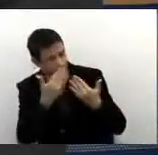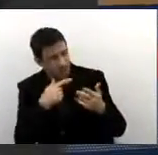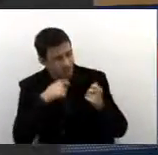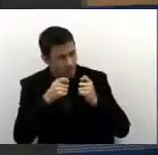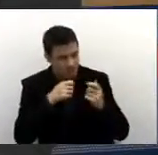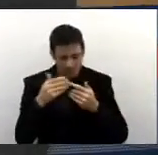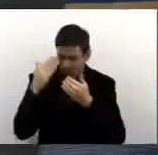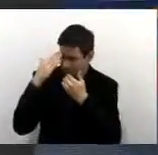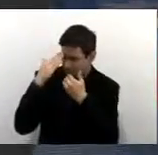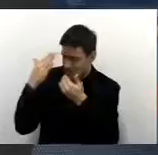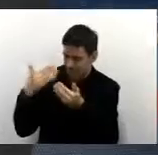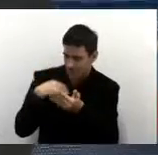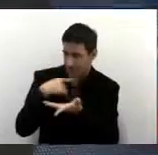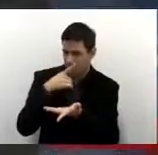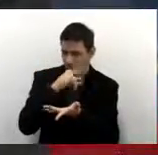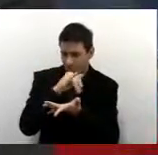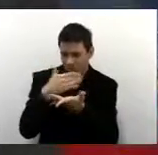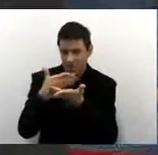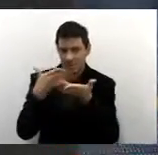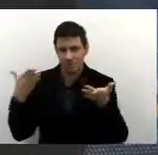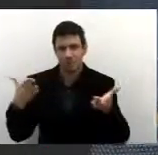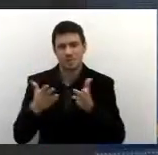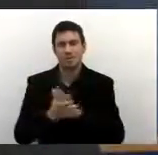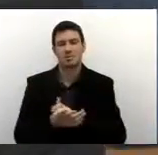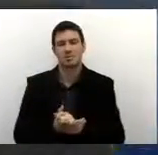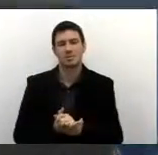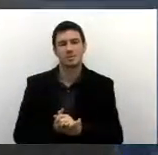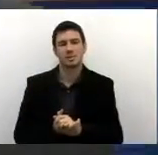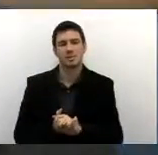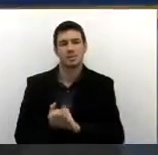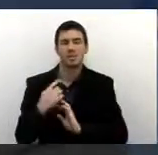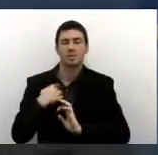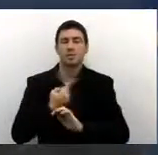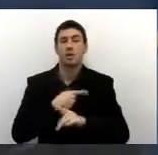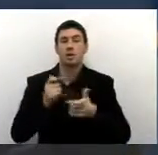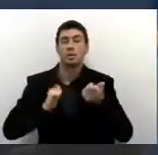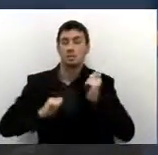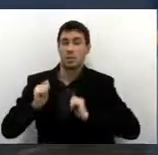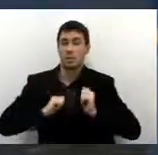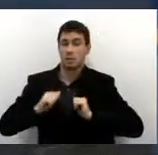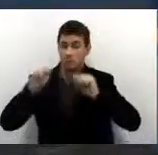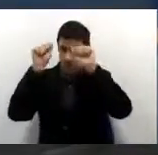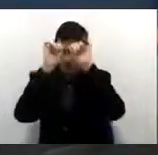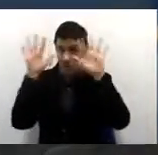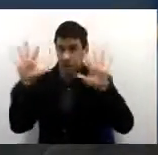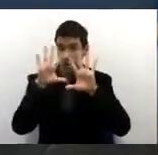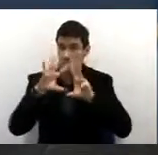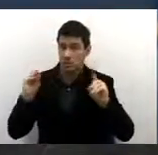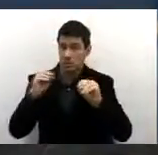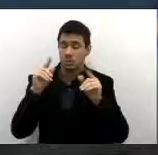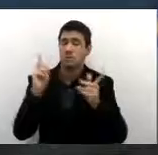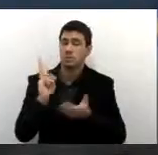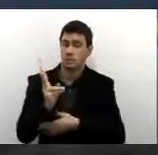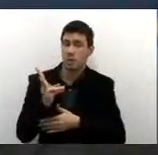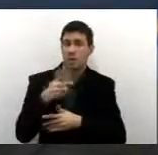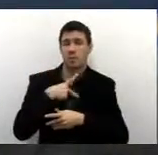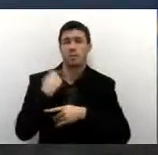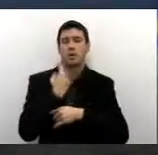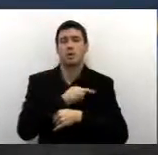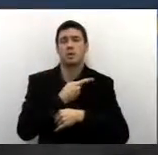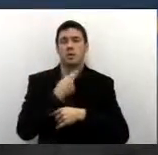entrevista. Obrigado, bom dia a todos. A expectativa é de a gente esclarecer, claro, sempre aos